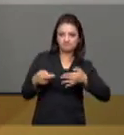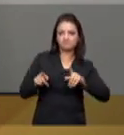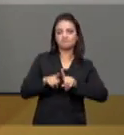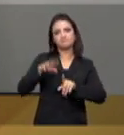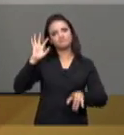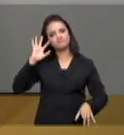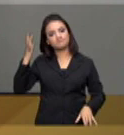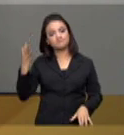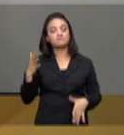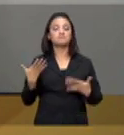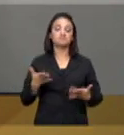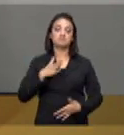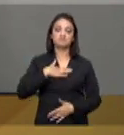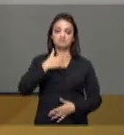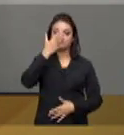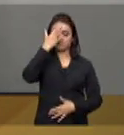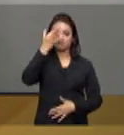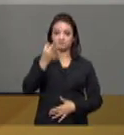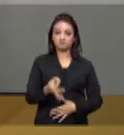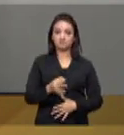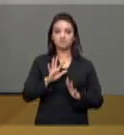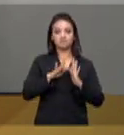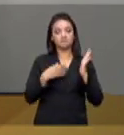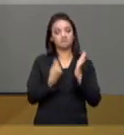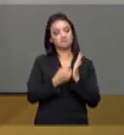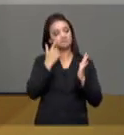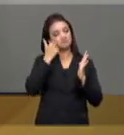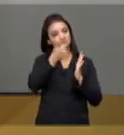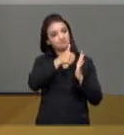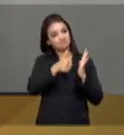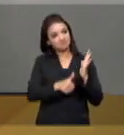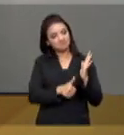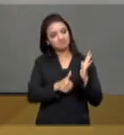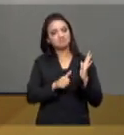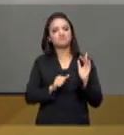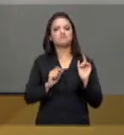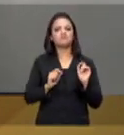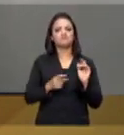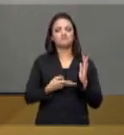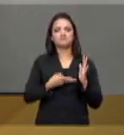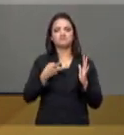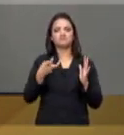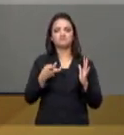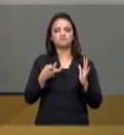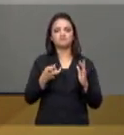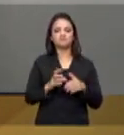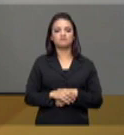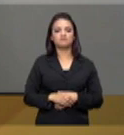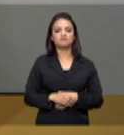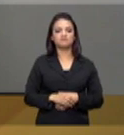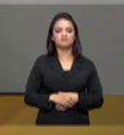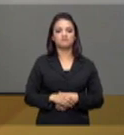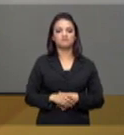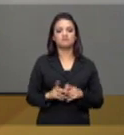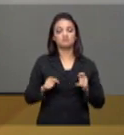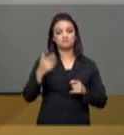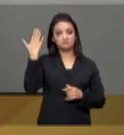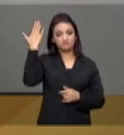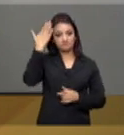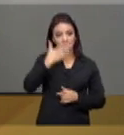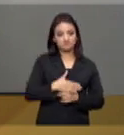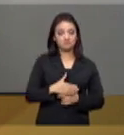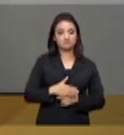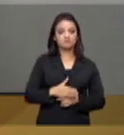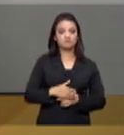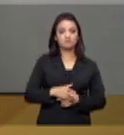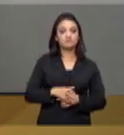Portanto, na minha compreensão, o exame da petição mesmo é suficiente para se comprovar que não se pretende